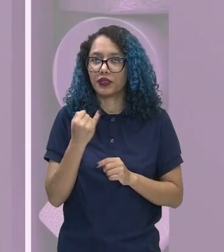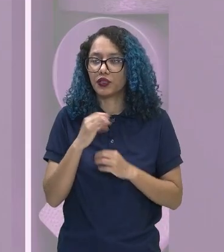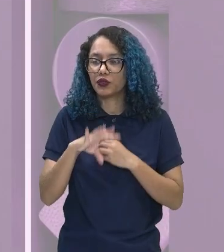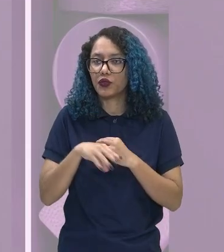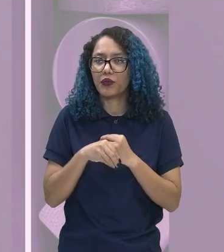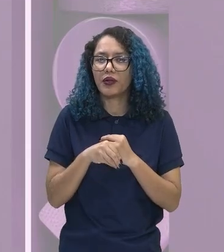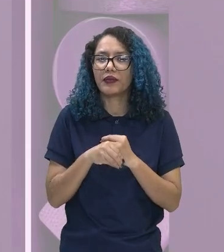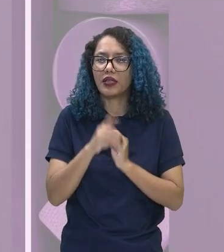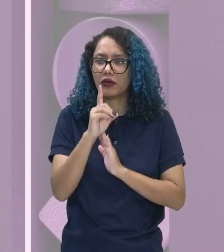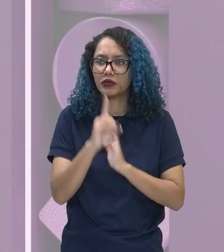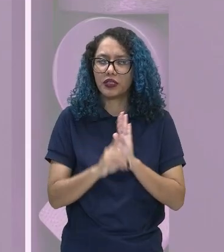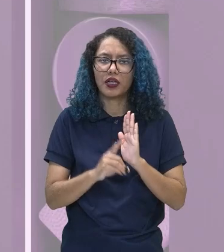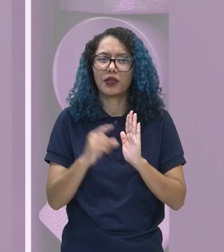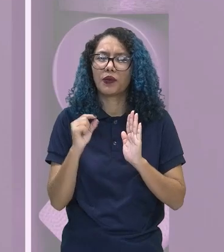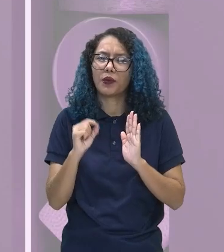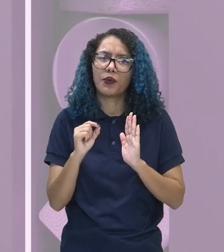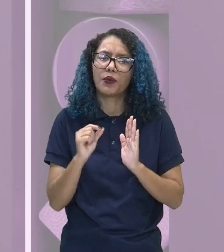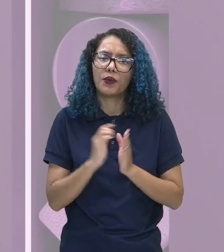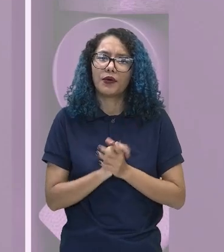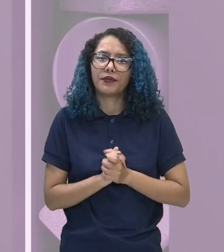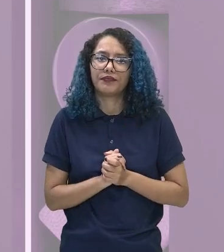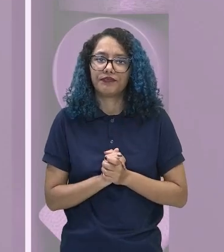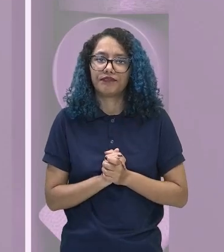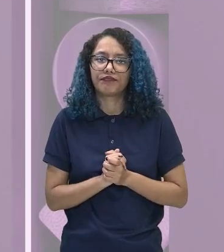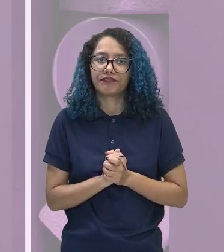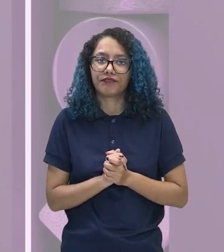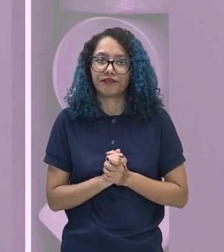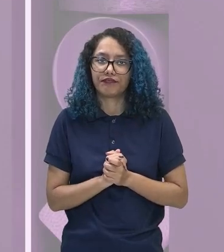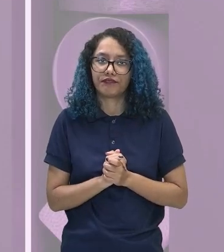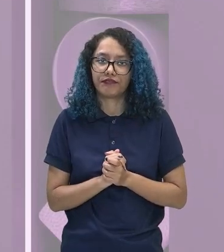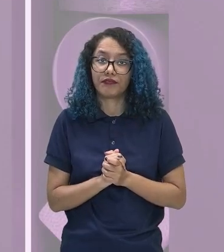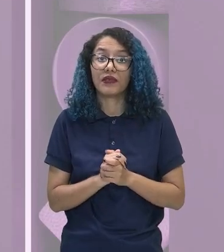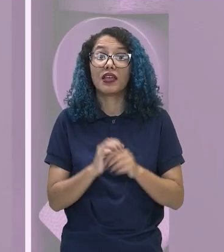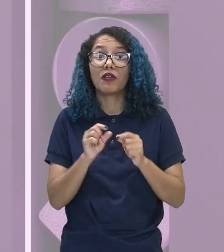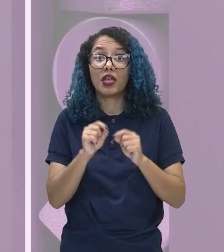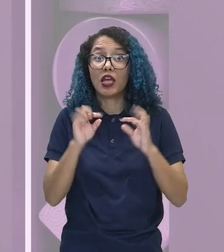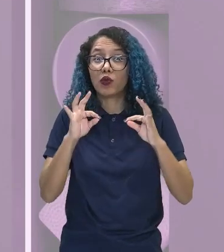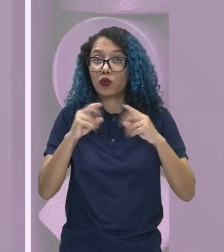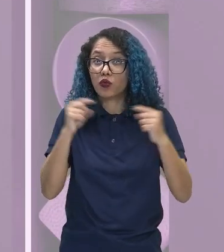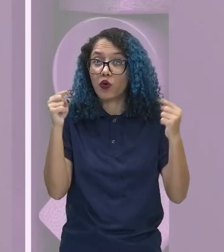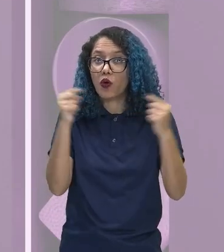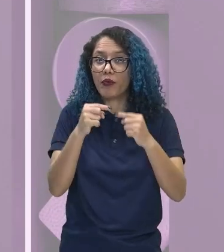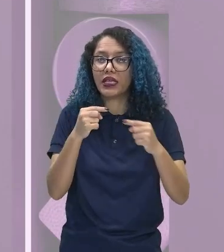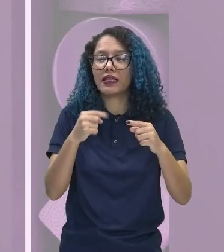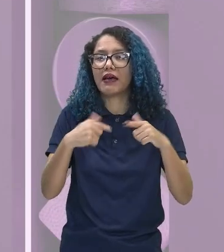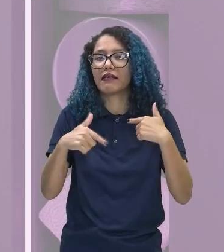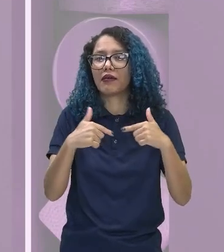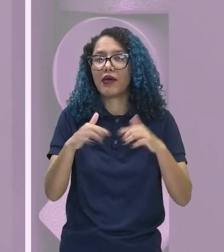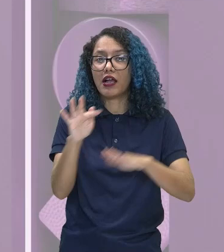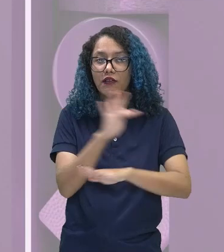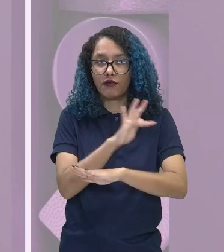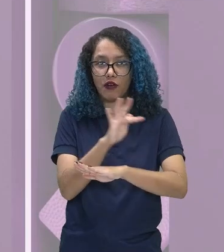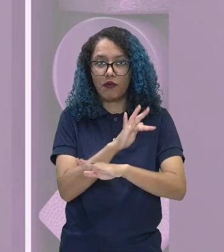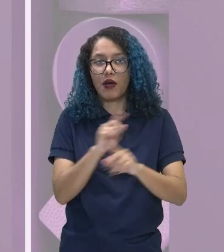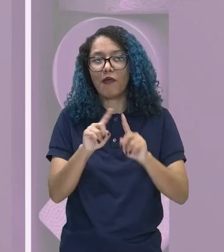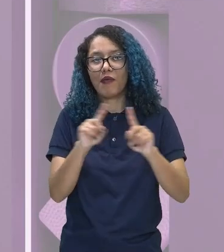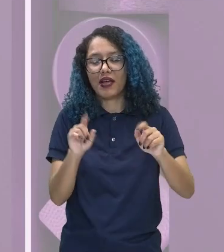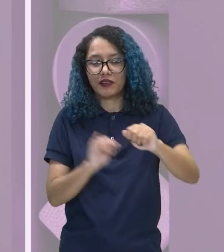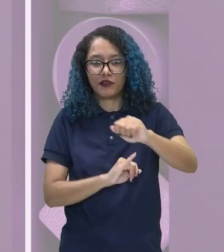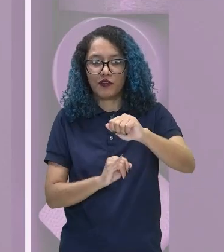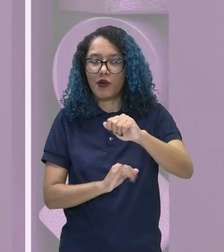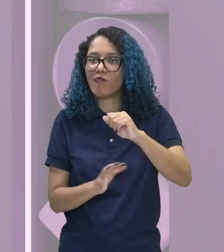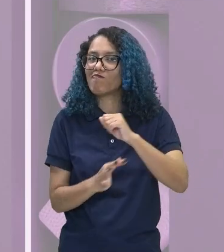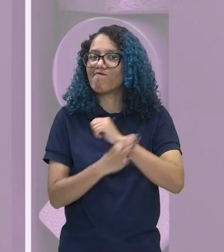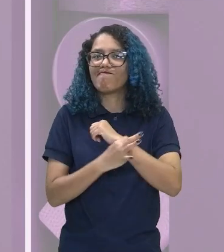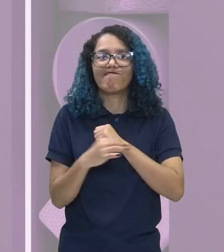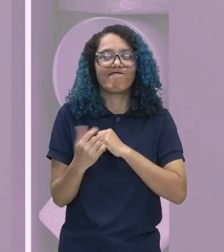eles vão ser contemplados pelo trabalho formal, tá bom? O trabalho informal, infelizmente, ele não é um